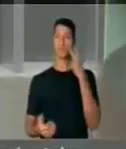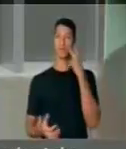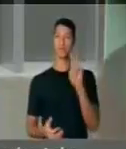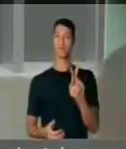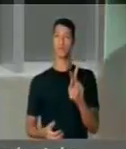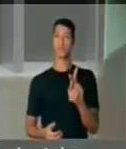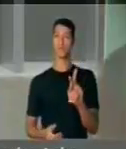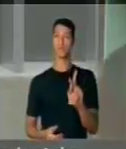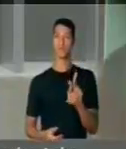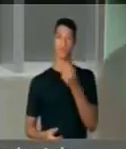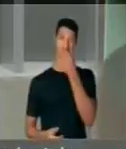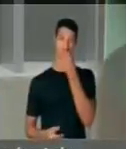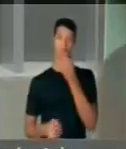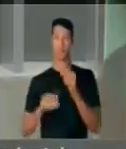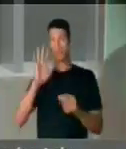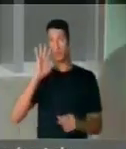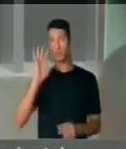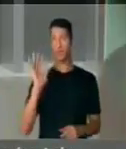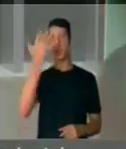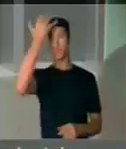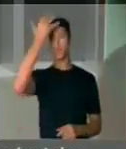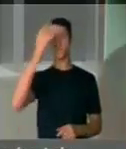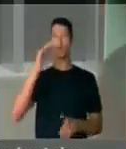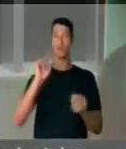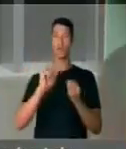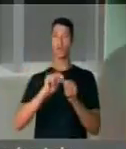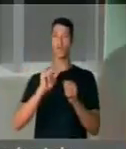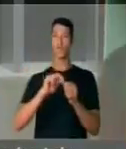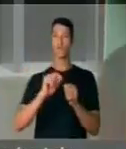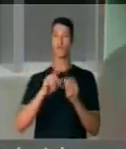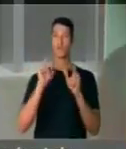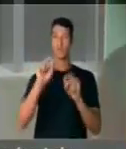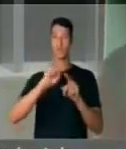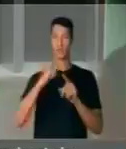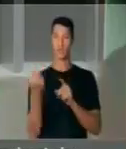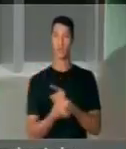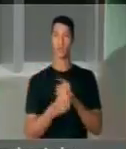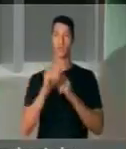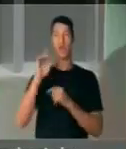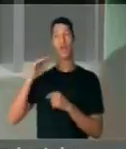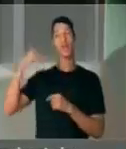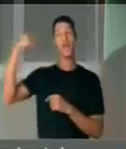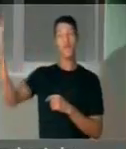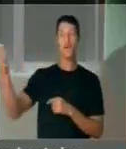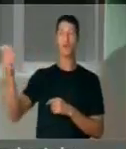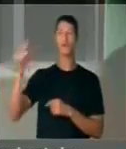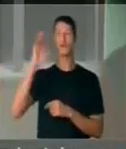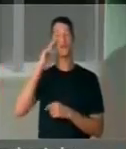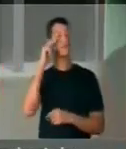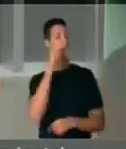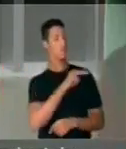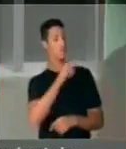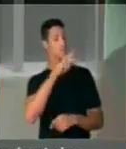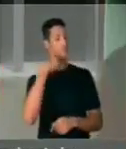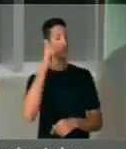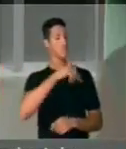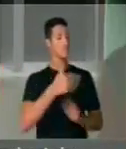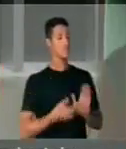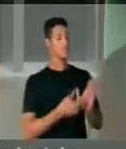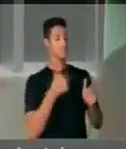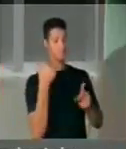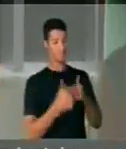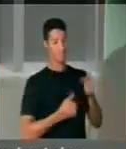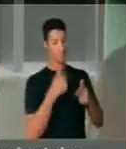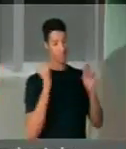para resolver a fazer com que a sociedade lá fora possa observar que essa Câmara